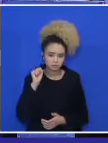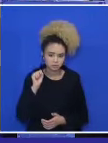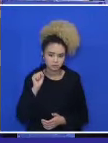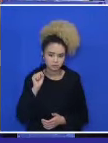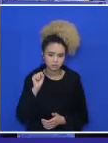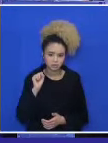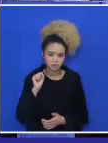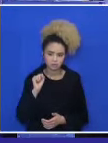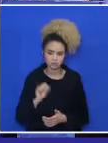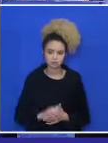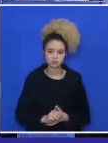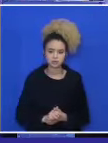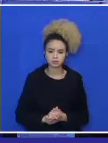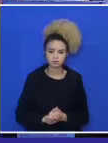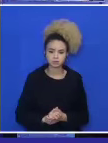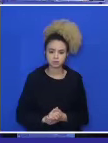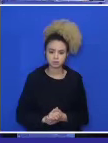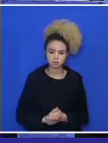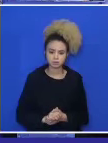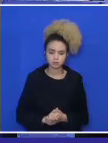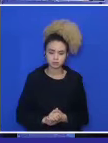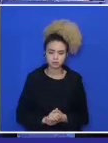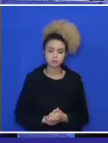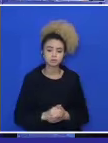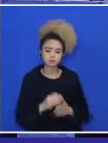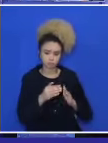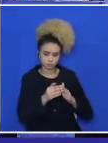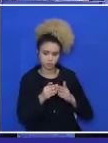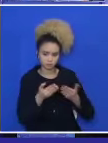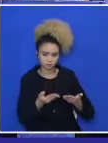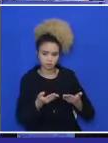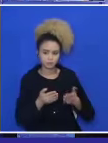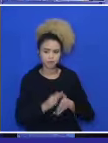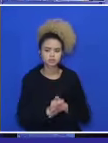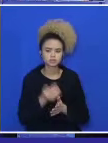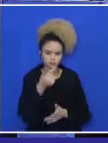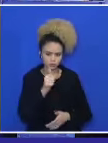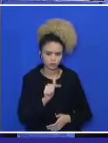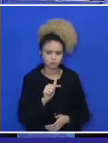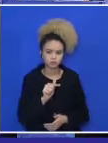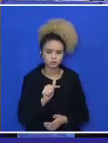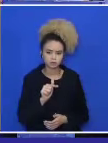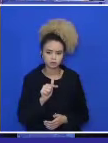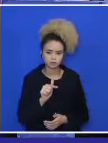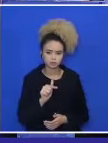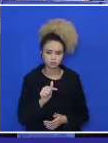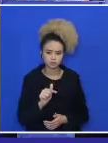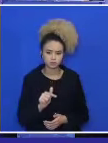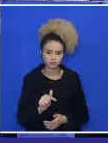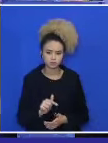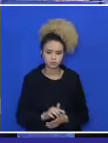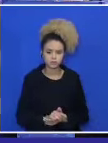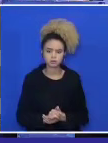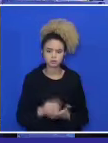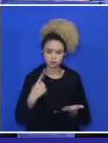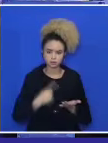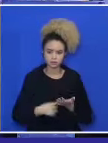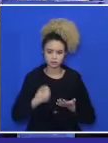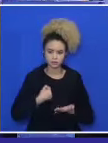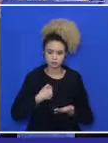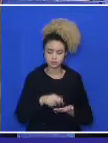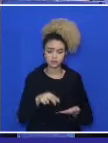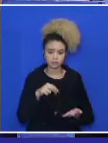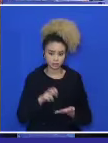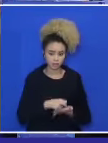não tivemos o áudio do Francisco. Por favor, novamente, Astrogildo, por gentileza, confirma os